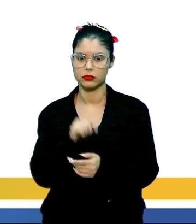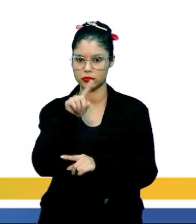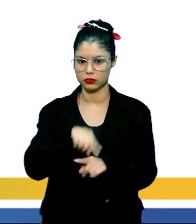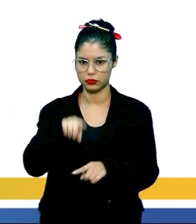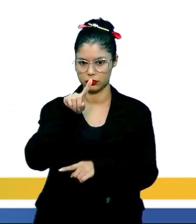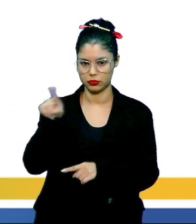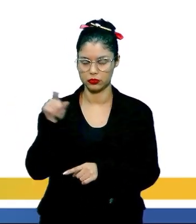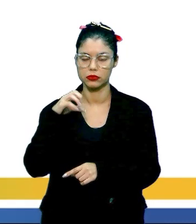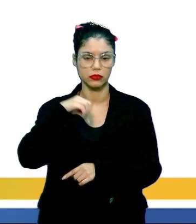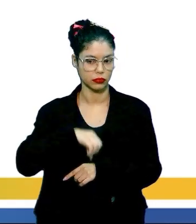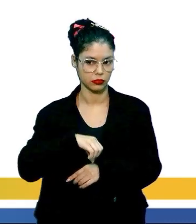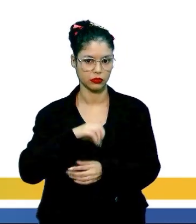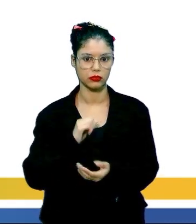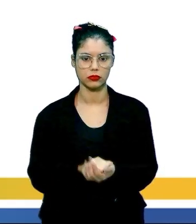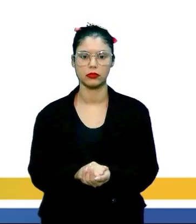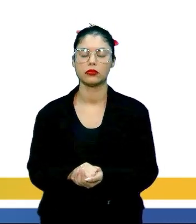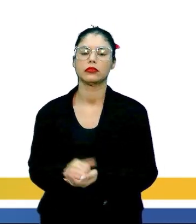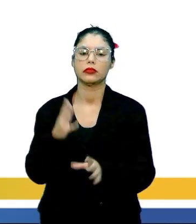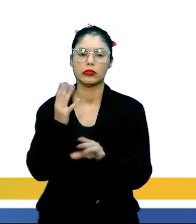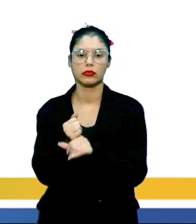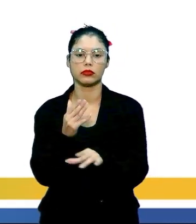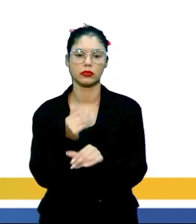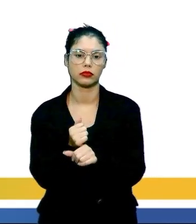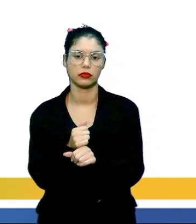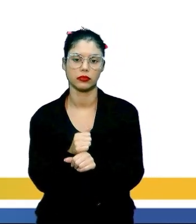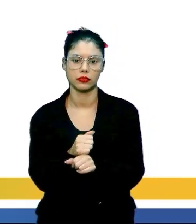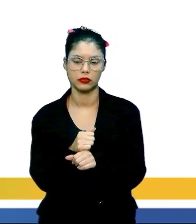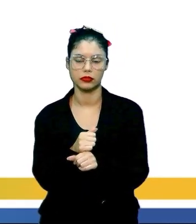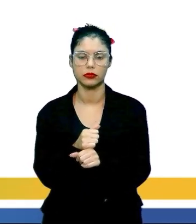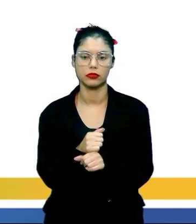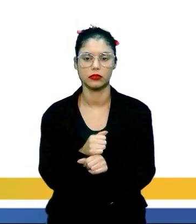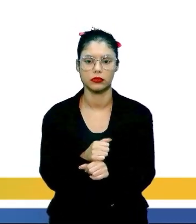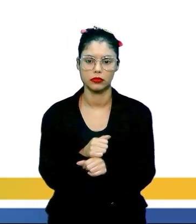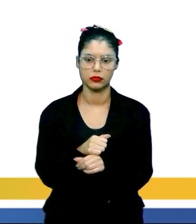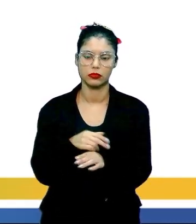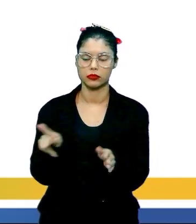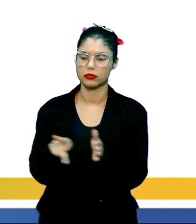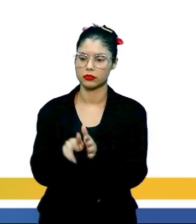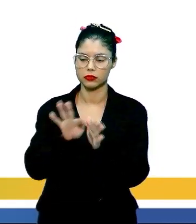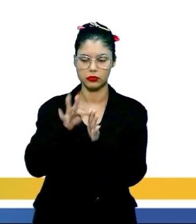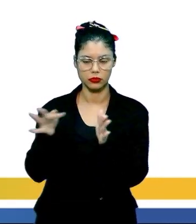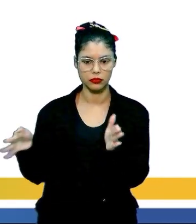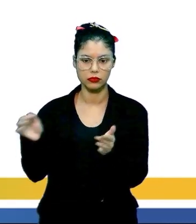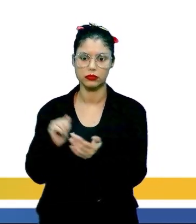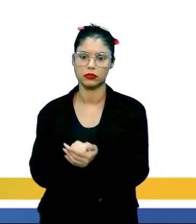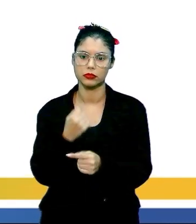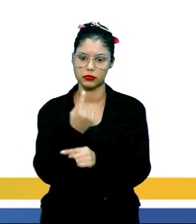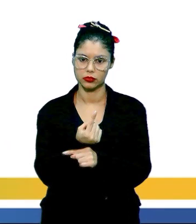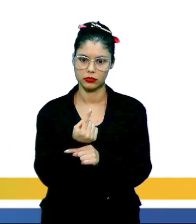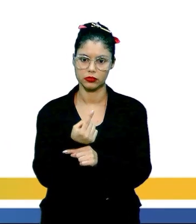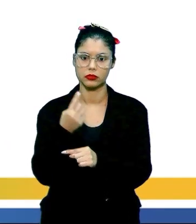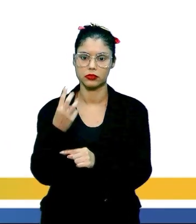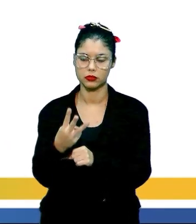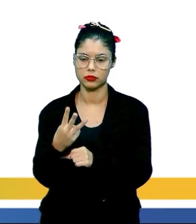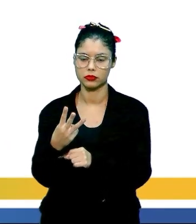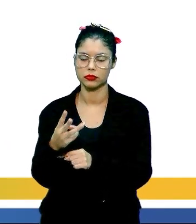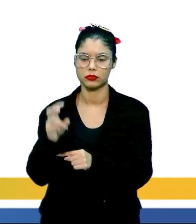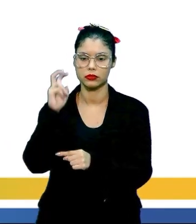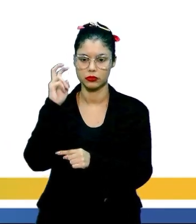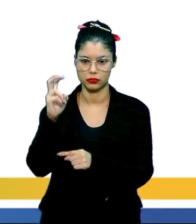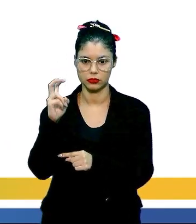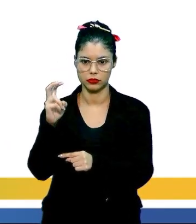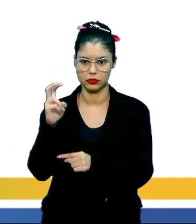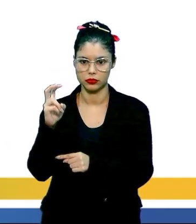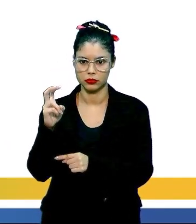dá 9, tá? E a soma dos termos é jogar na fórmula. É a 1 que é 1, a razão é 3,